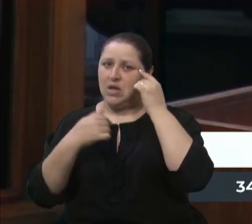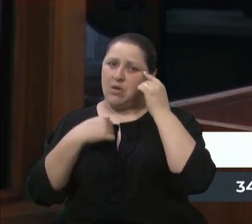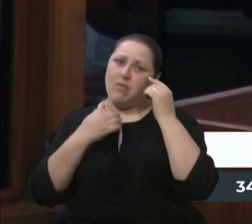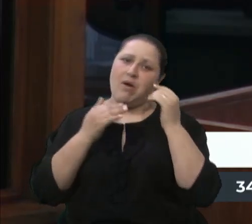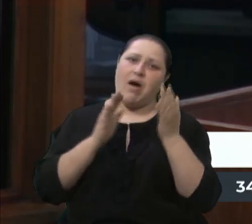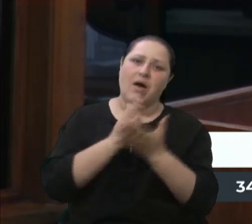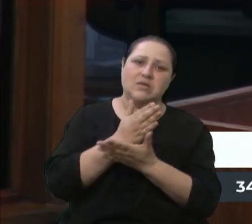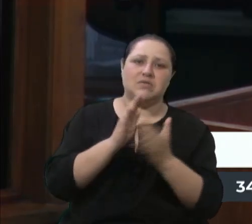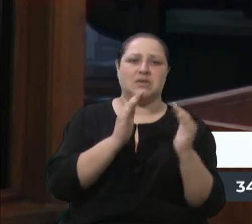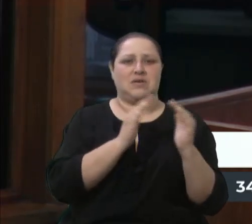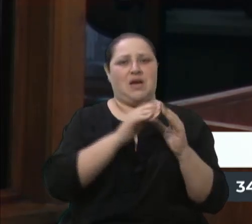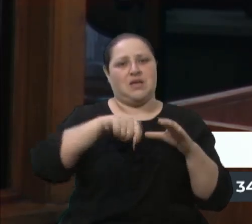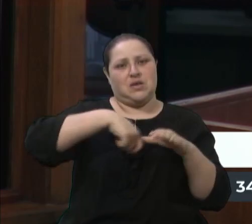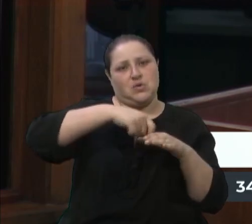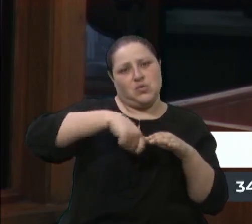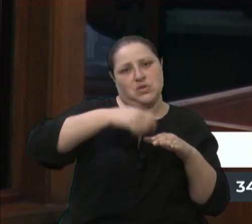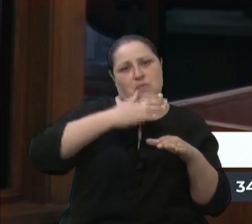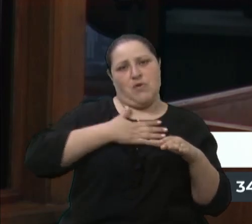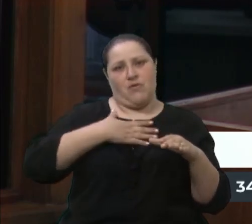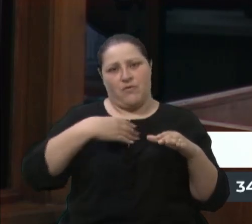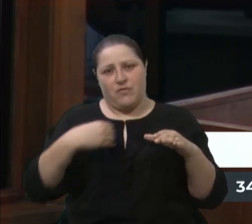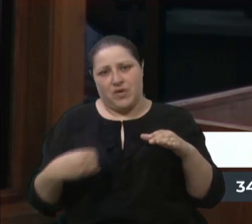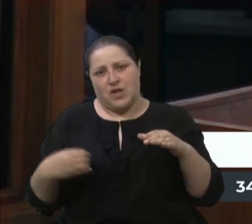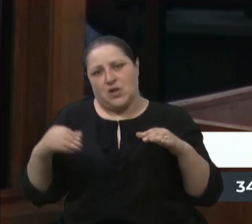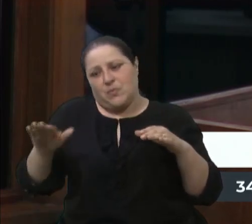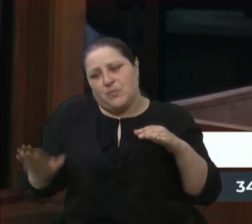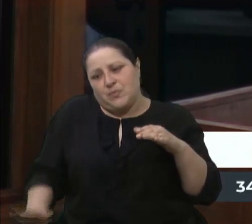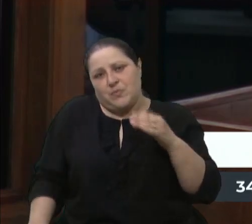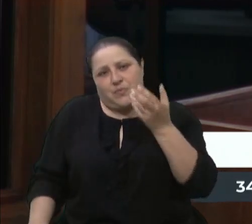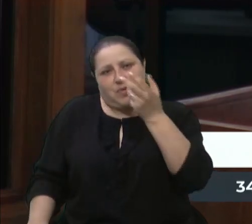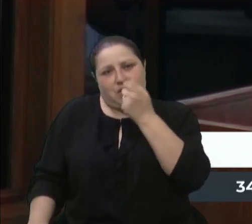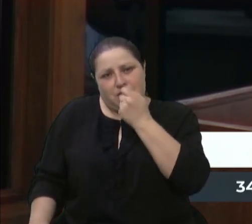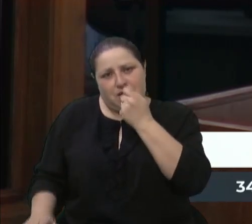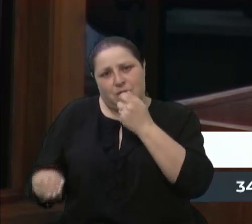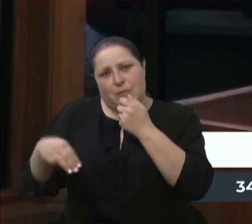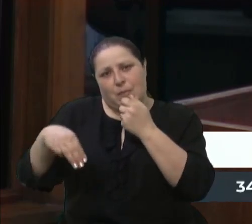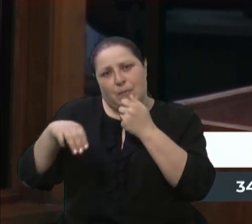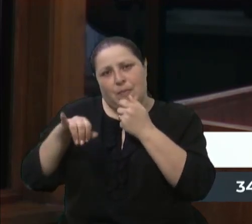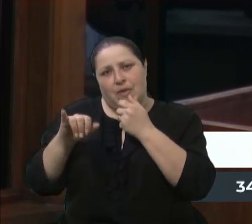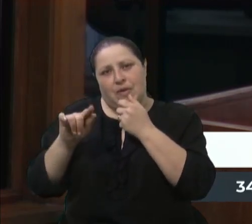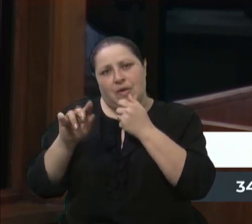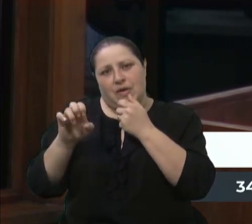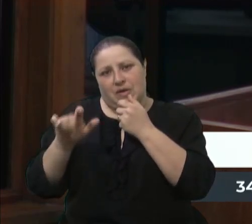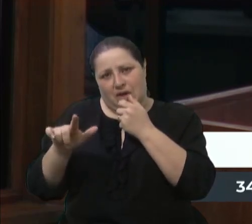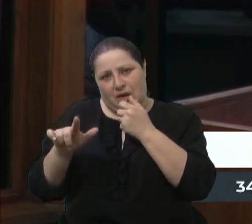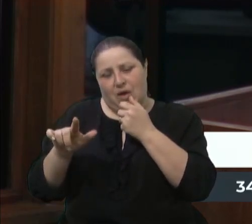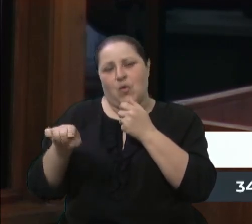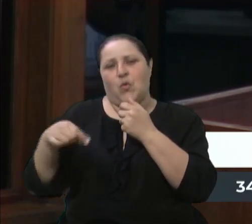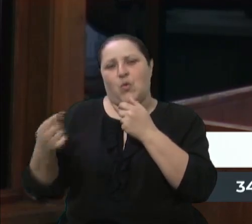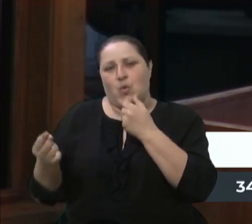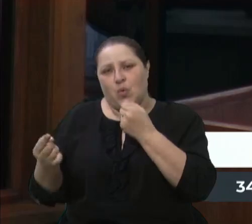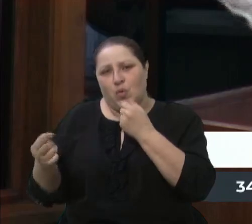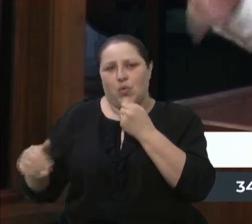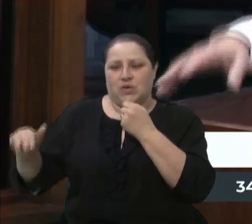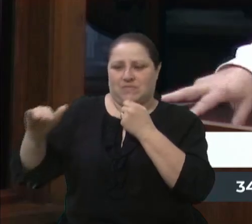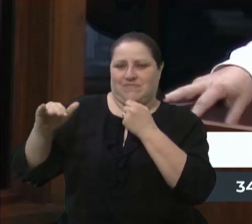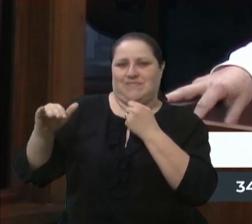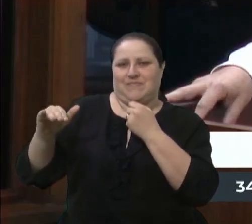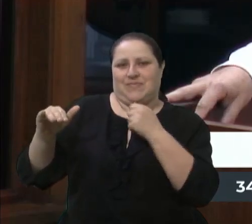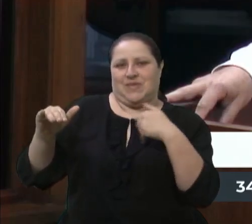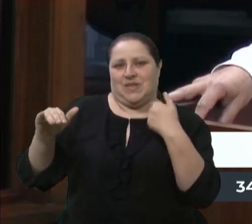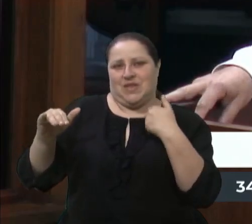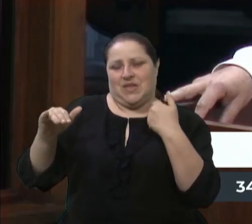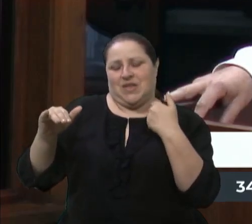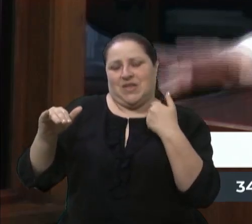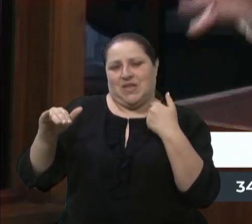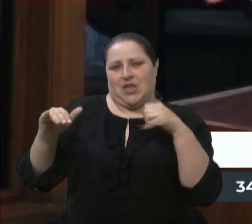tenho um bebê, uma criança muito pequena, que é o Miguel, e um bebê e uma criança maior, que é o José Arthur,